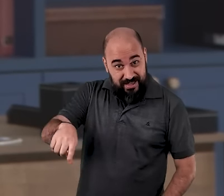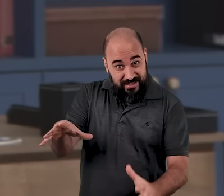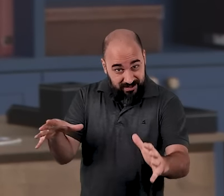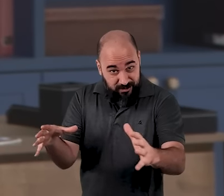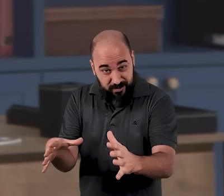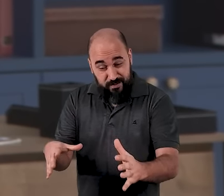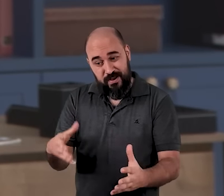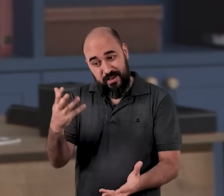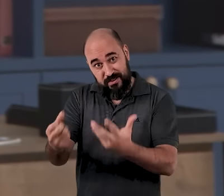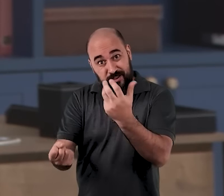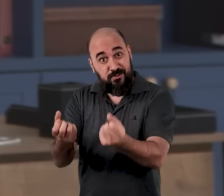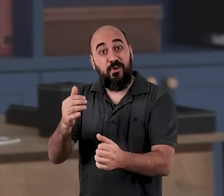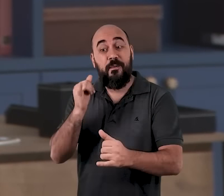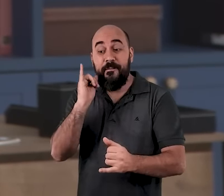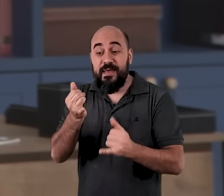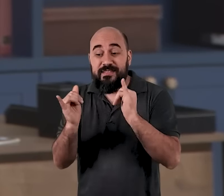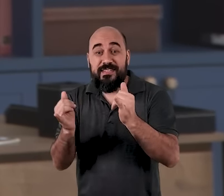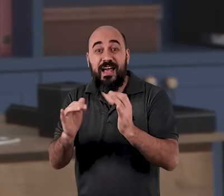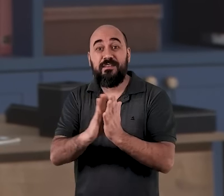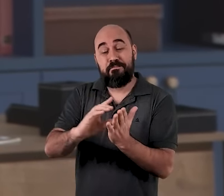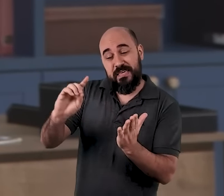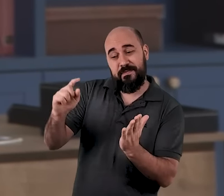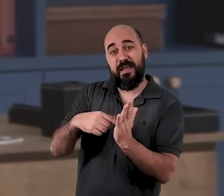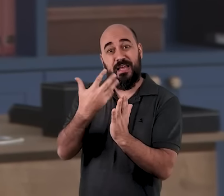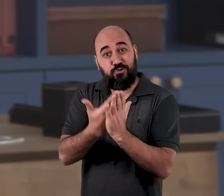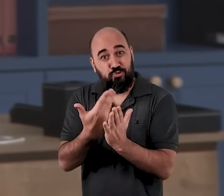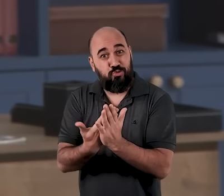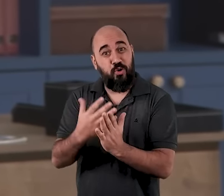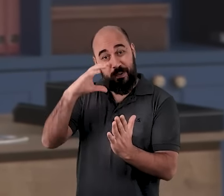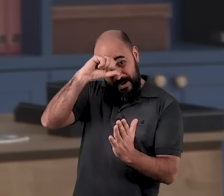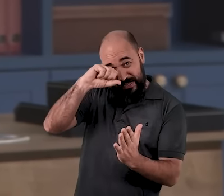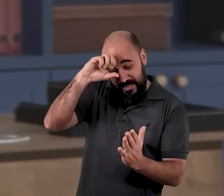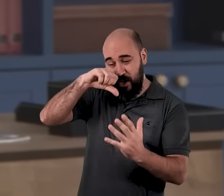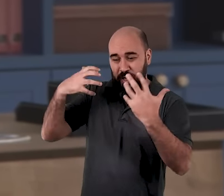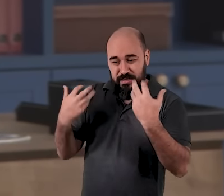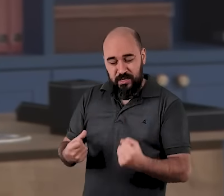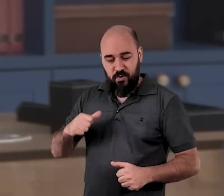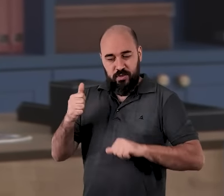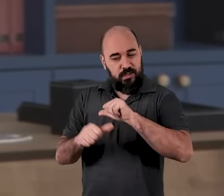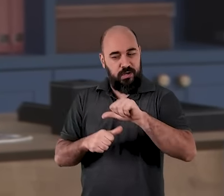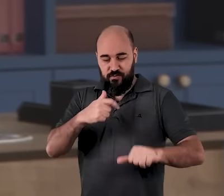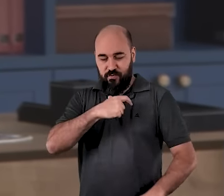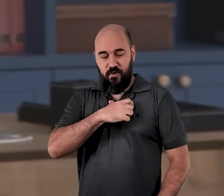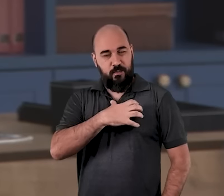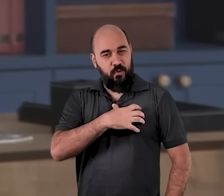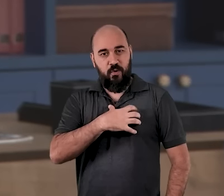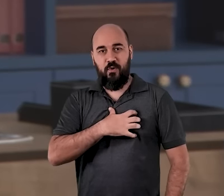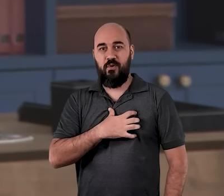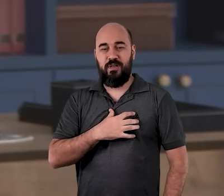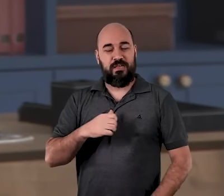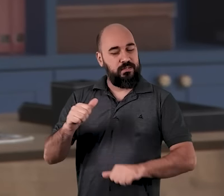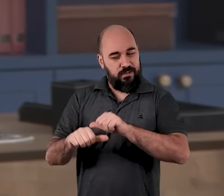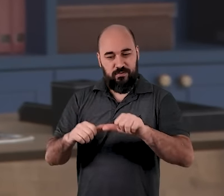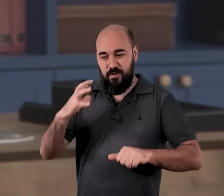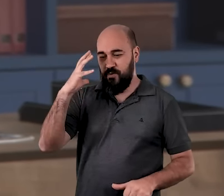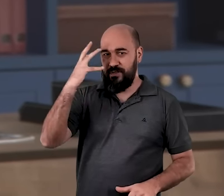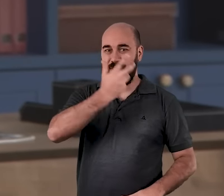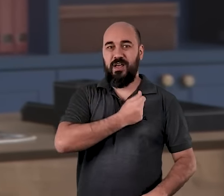com sinceridade no coração e por essas mensagens foram transformados, santificados e